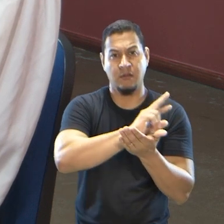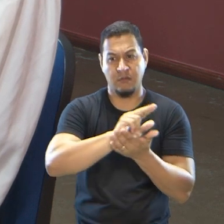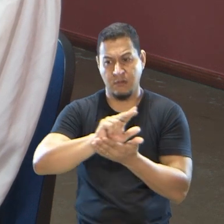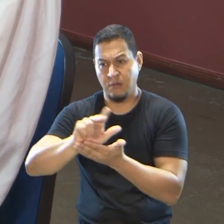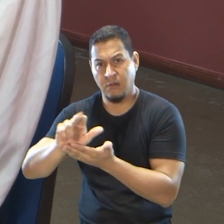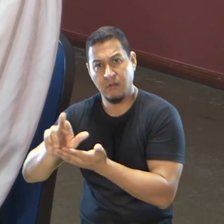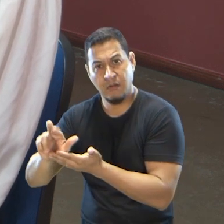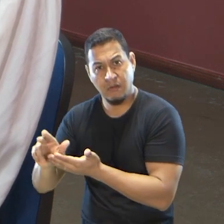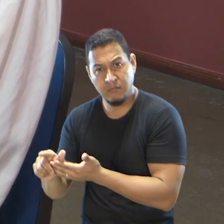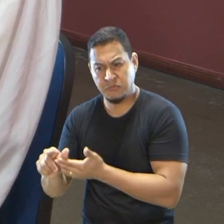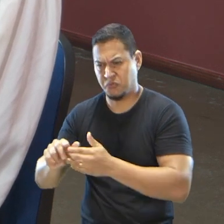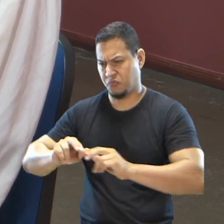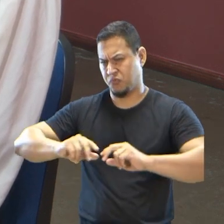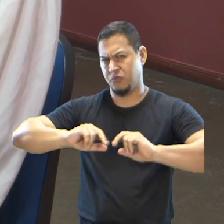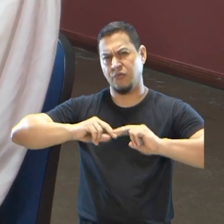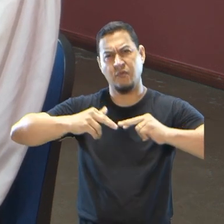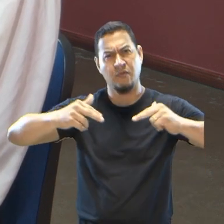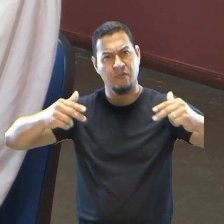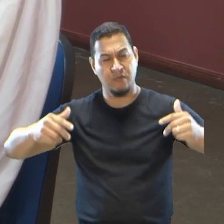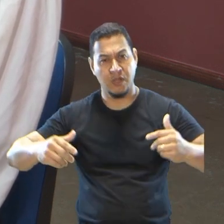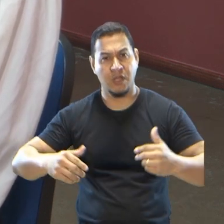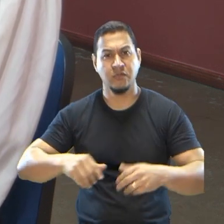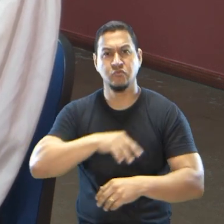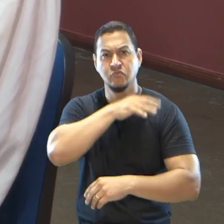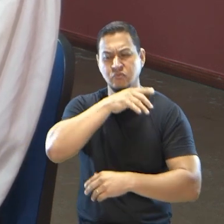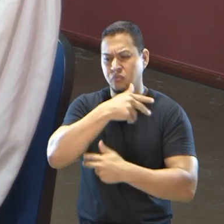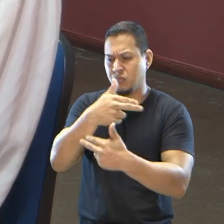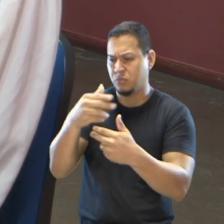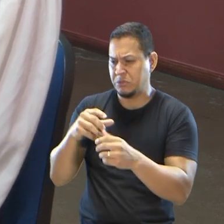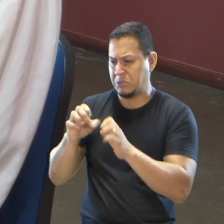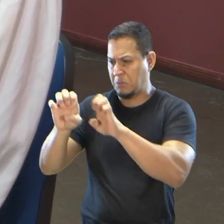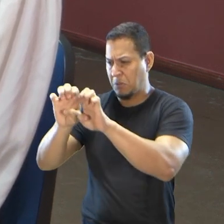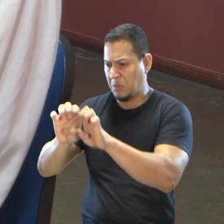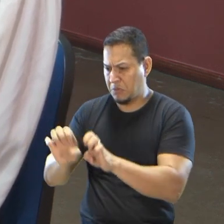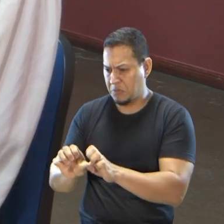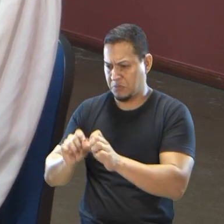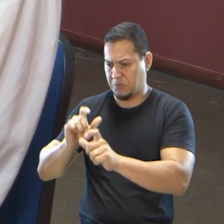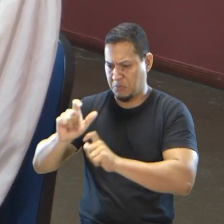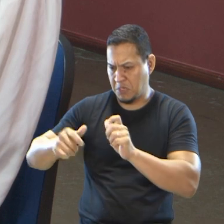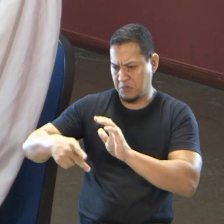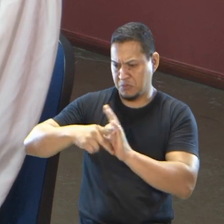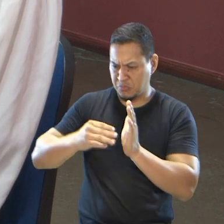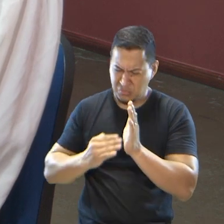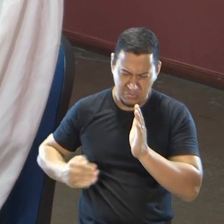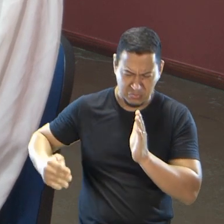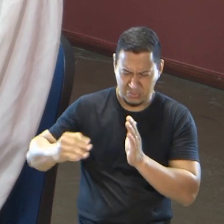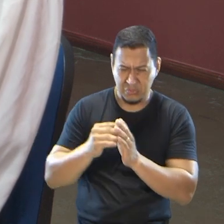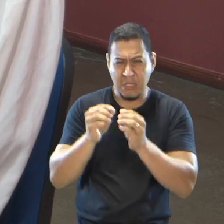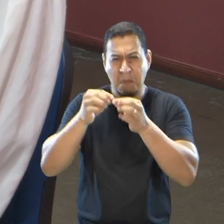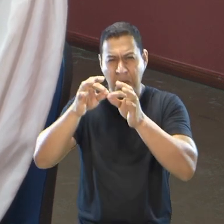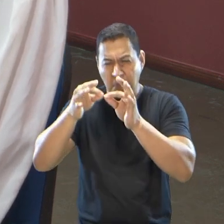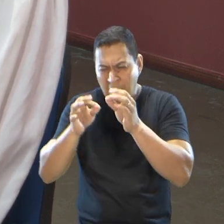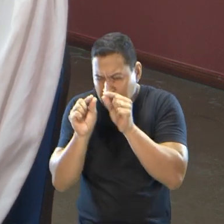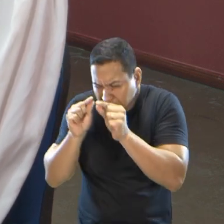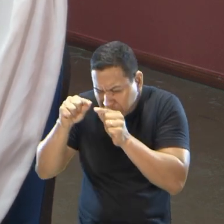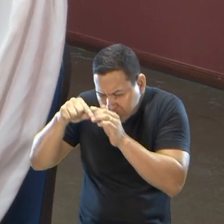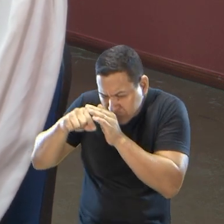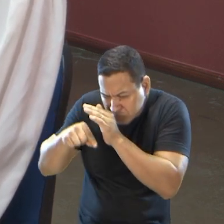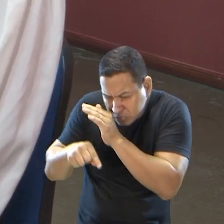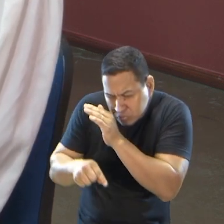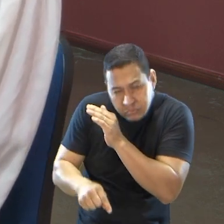a diversidade dos organismos vivos, desde estrutural, morfológico, bioquímico,